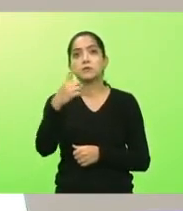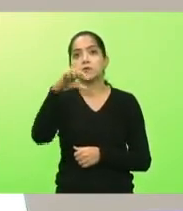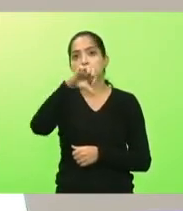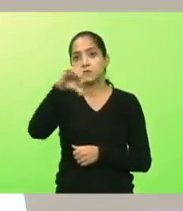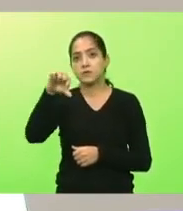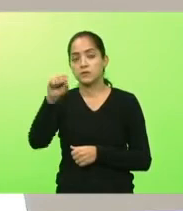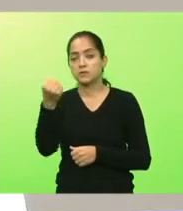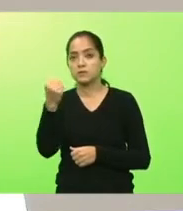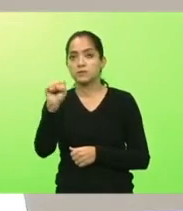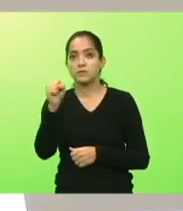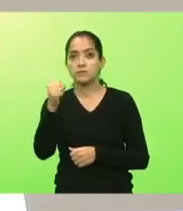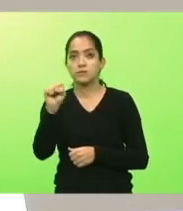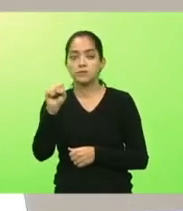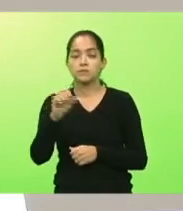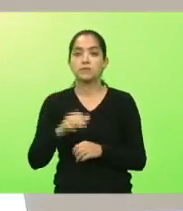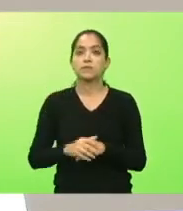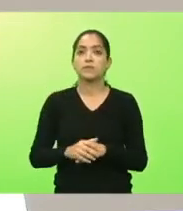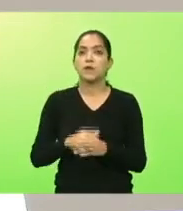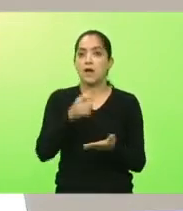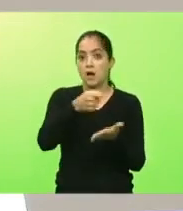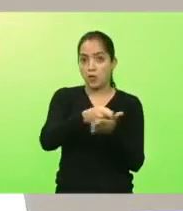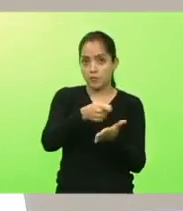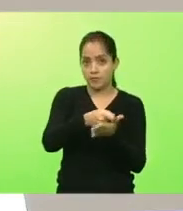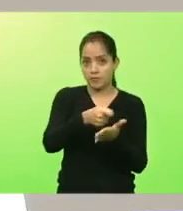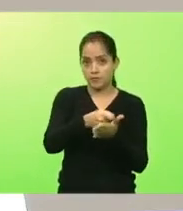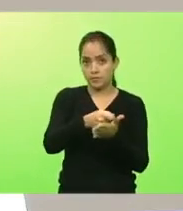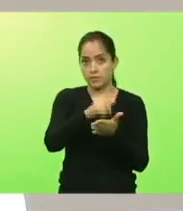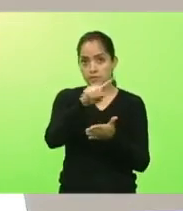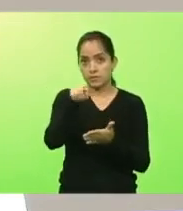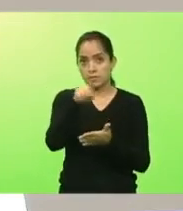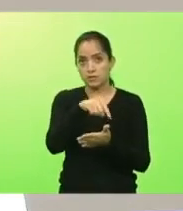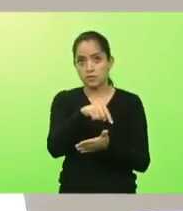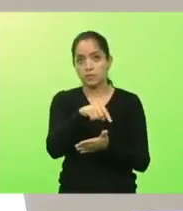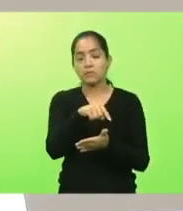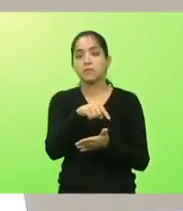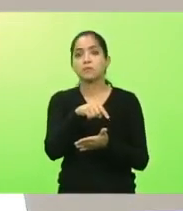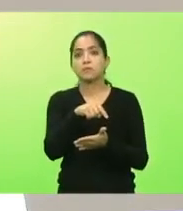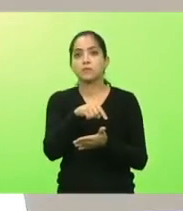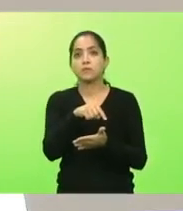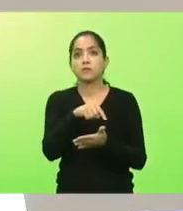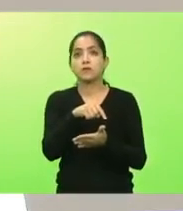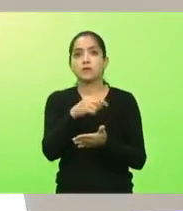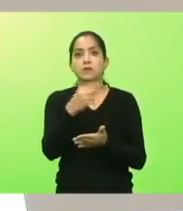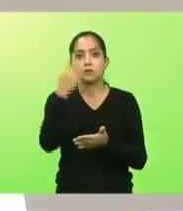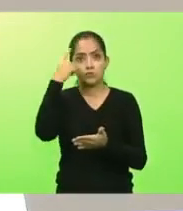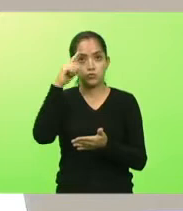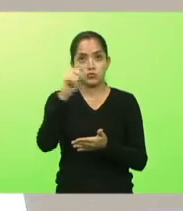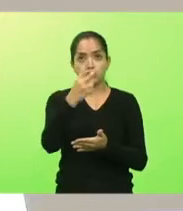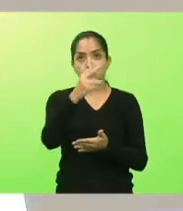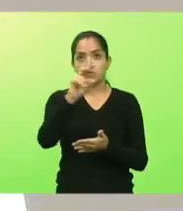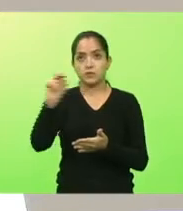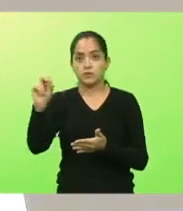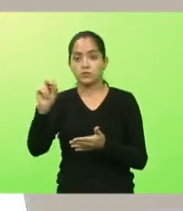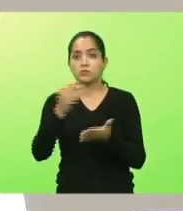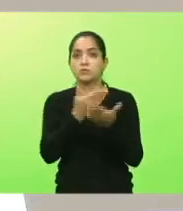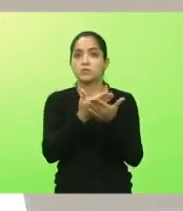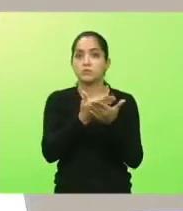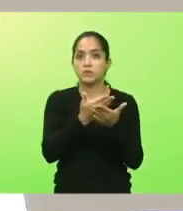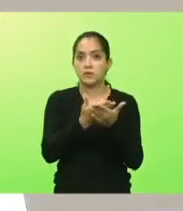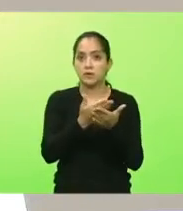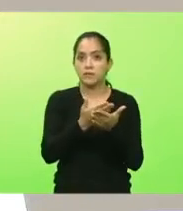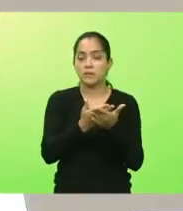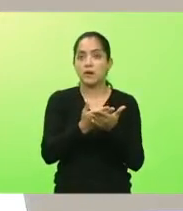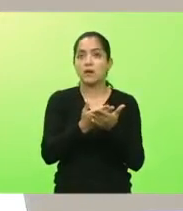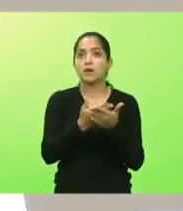para dispensar a obrigatoriedade da realização dos 200 dias de efetivo trabalho escolar por ano no ano